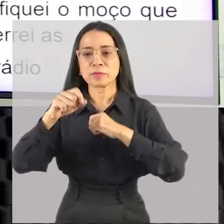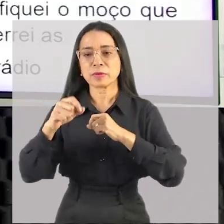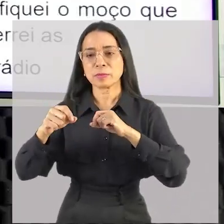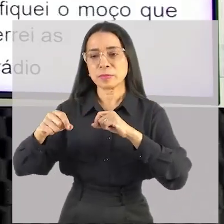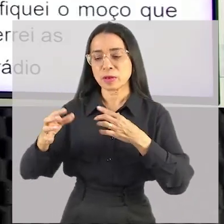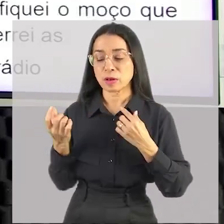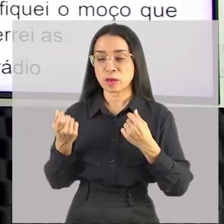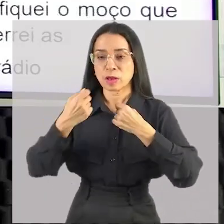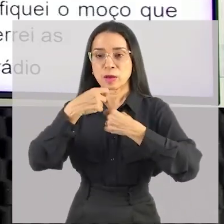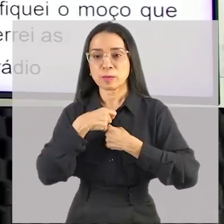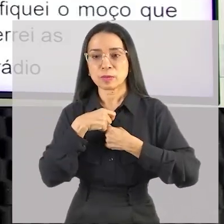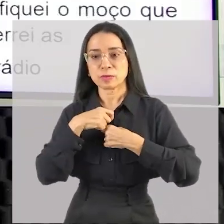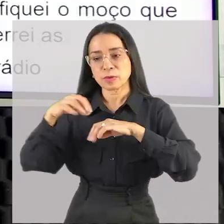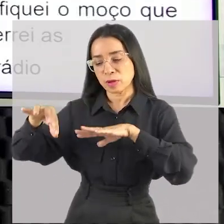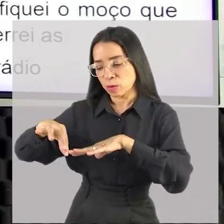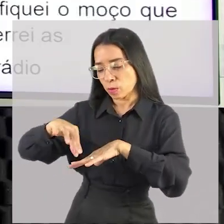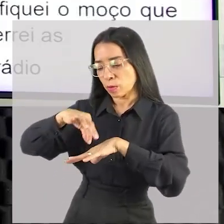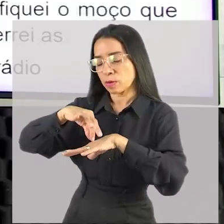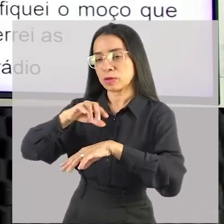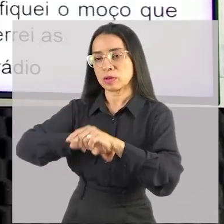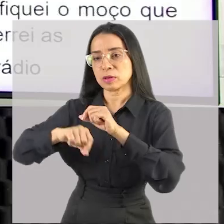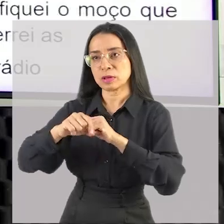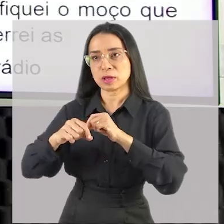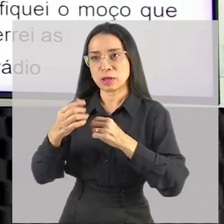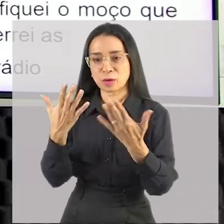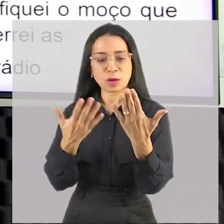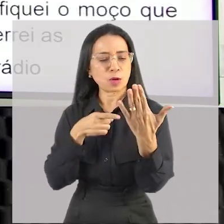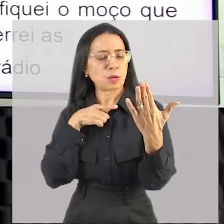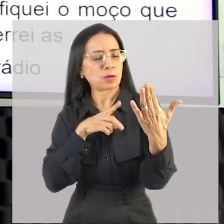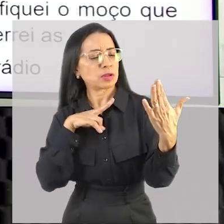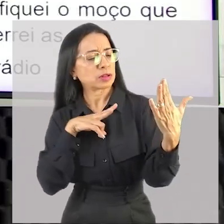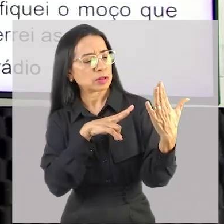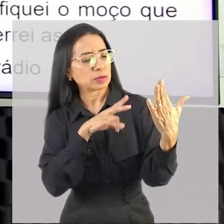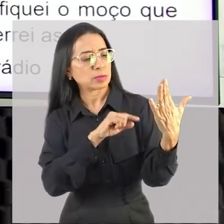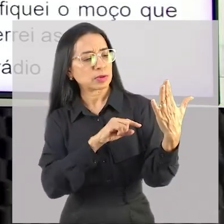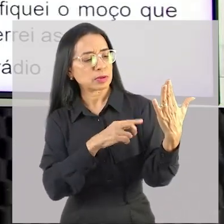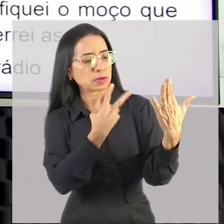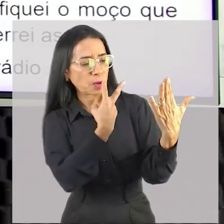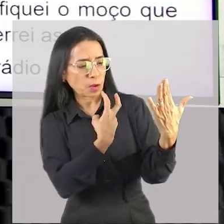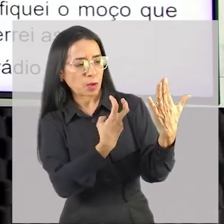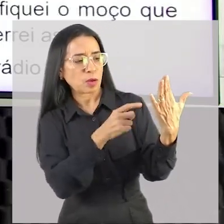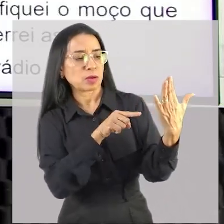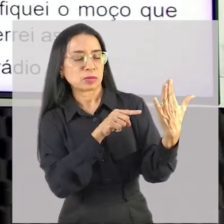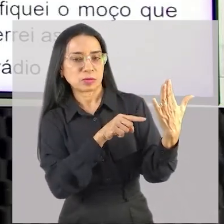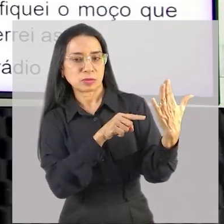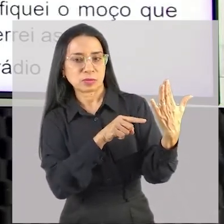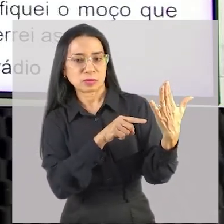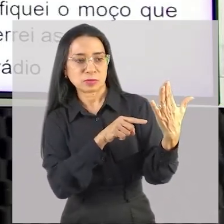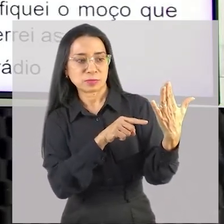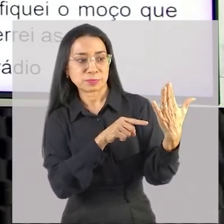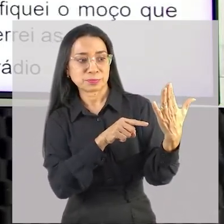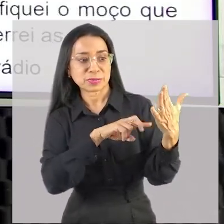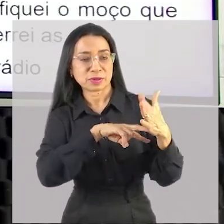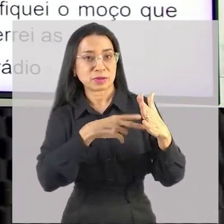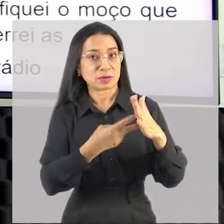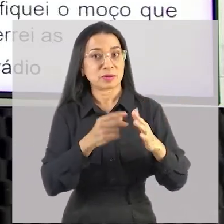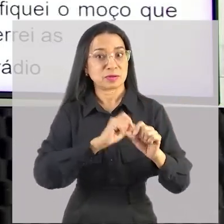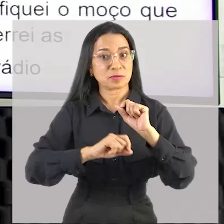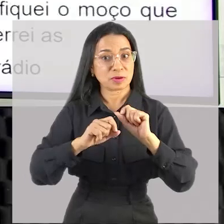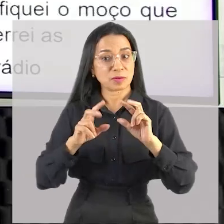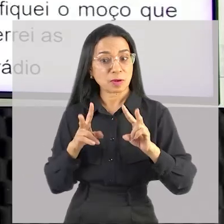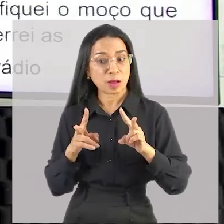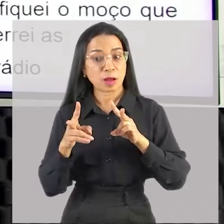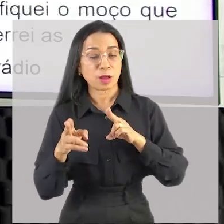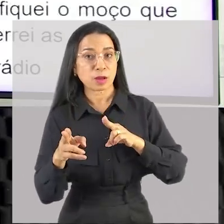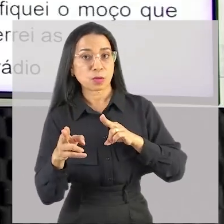no dedo e me olhei no espelho. A imagem, persona, correspondia exatamente ao juízo que eu e os outros faziam